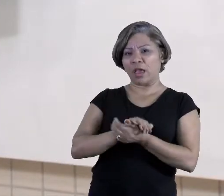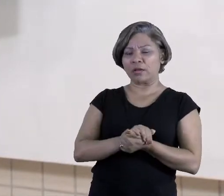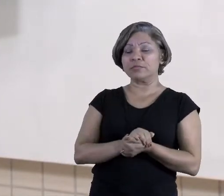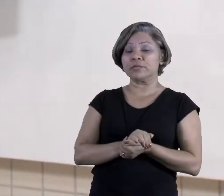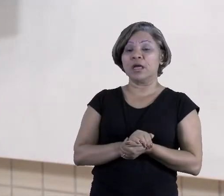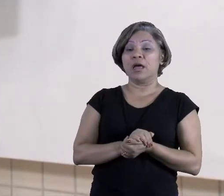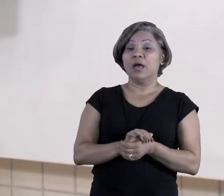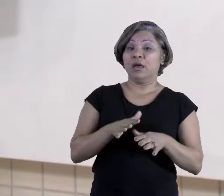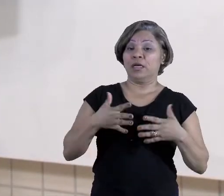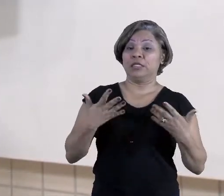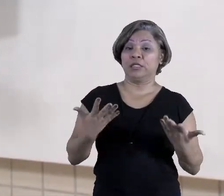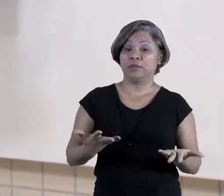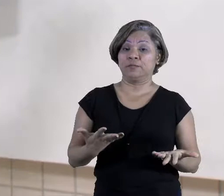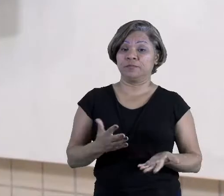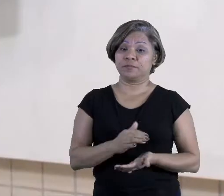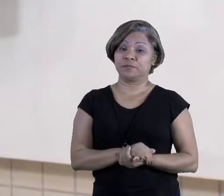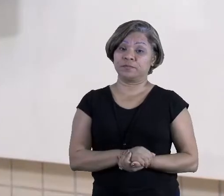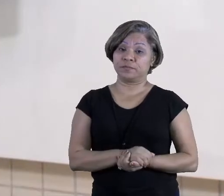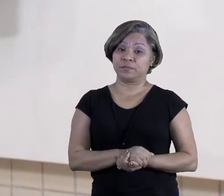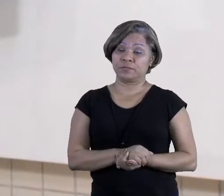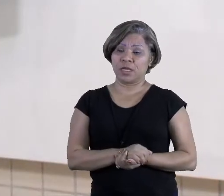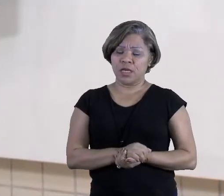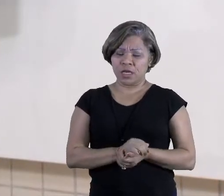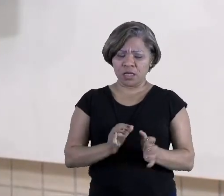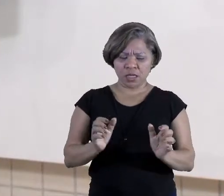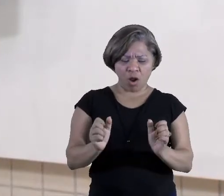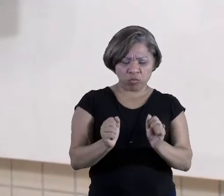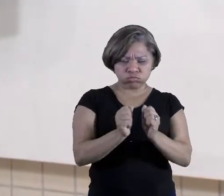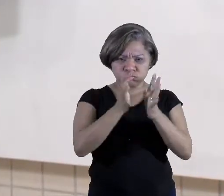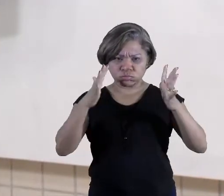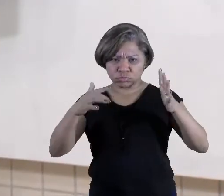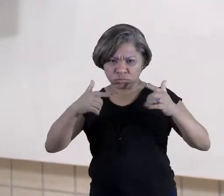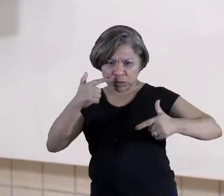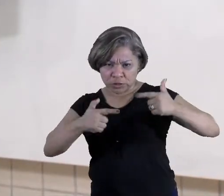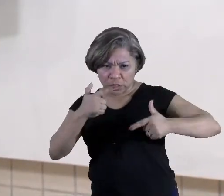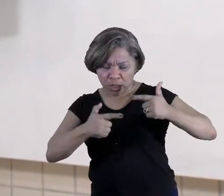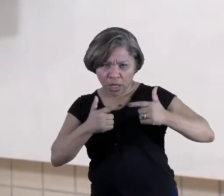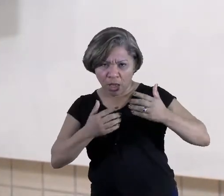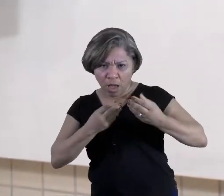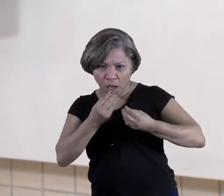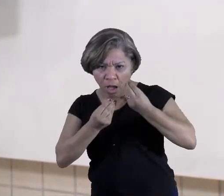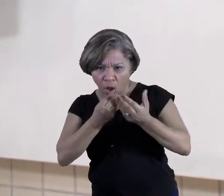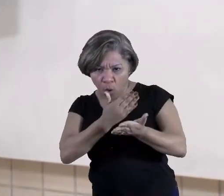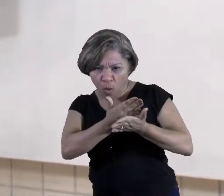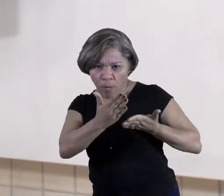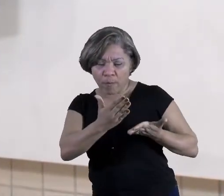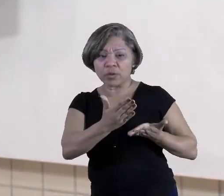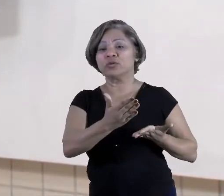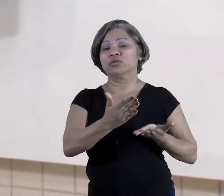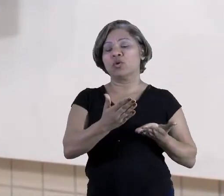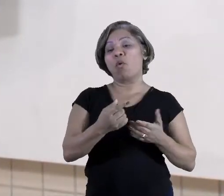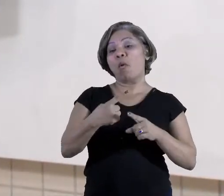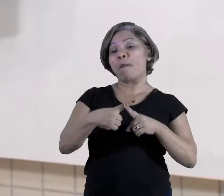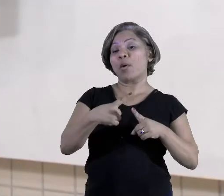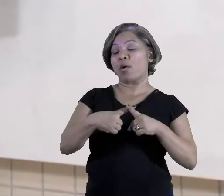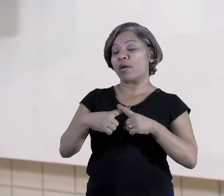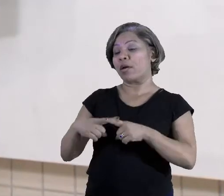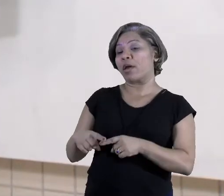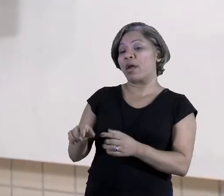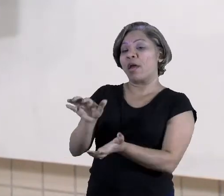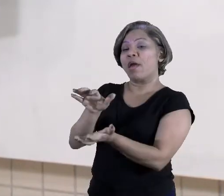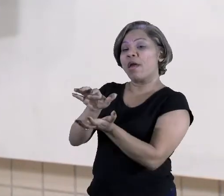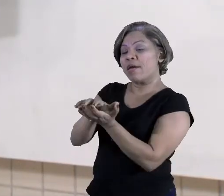Olinda. O estopim desse conflito da Guerra dos Mascates foi quando Recife é elevada, né,